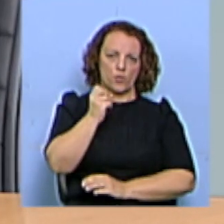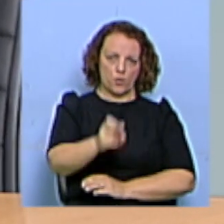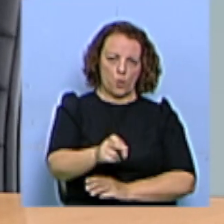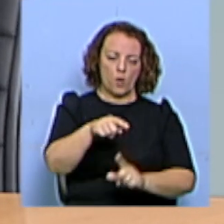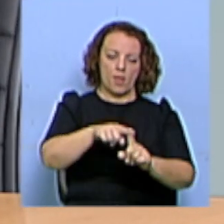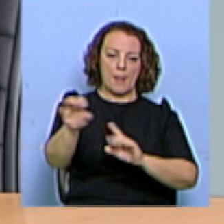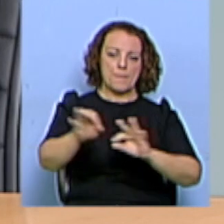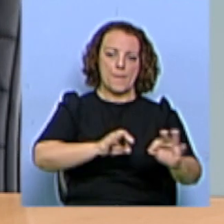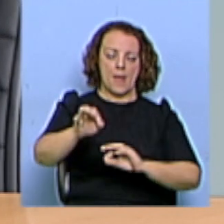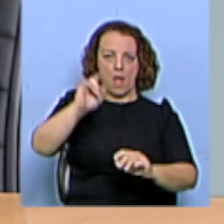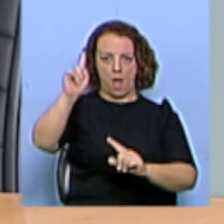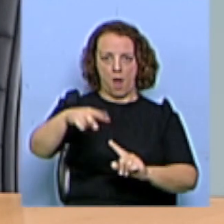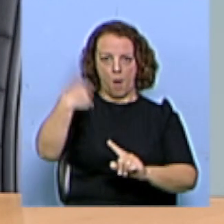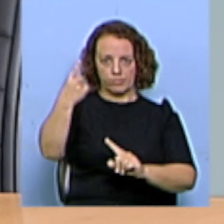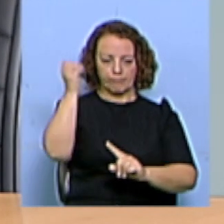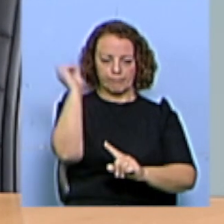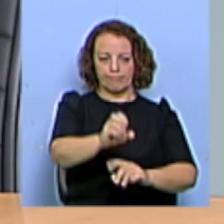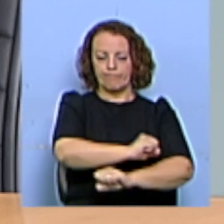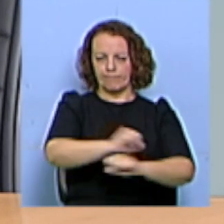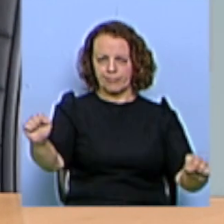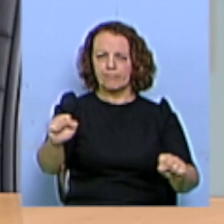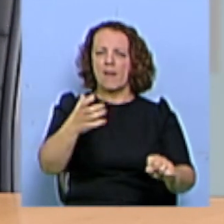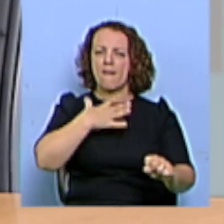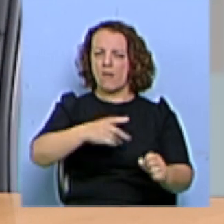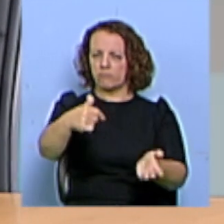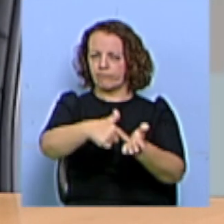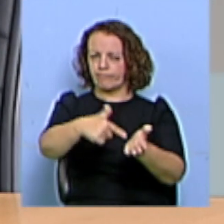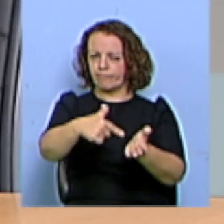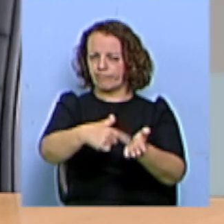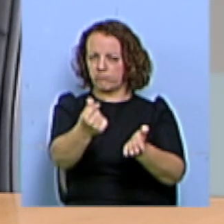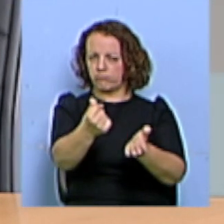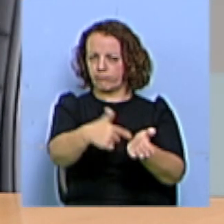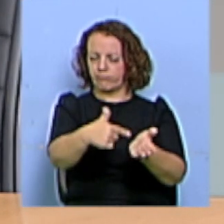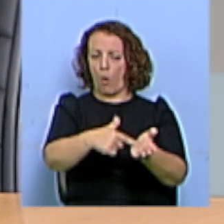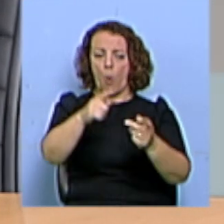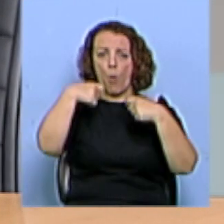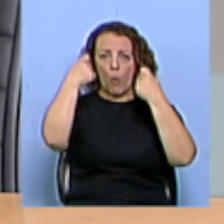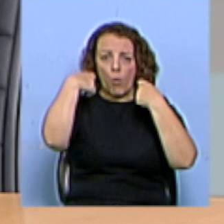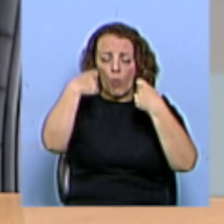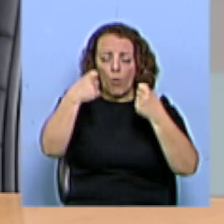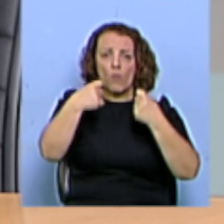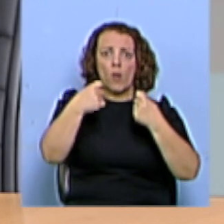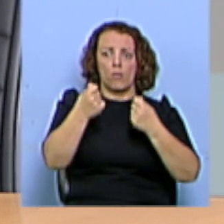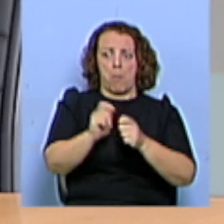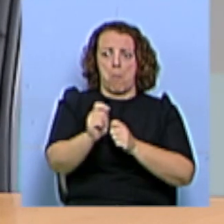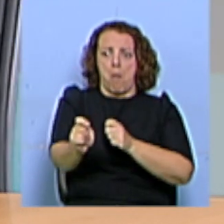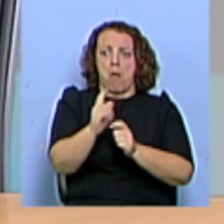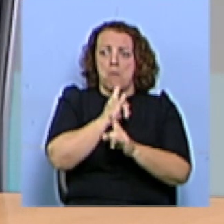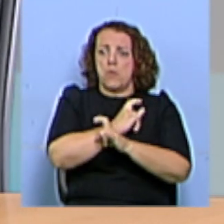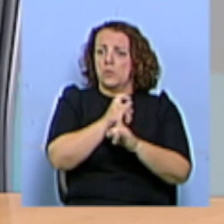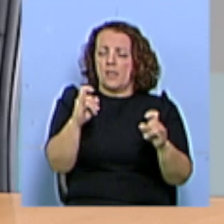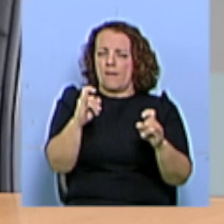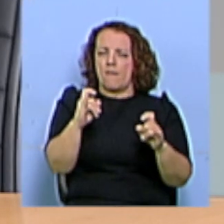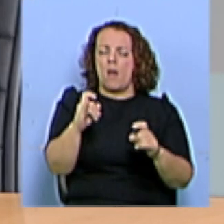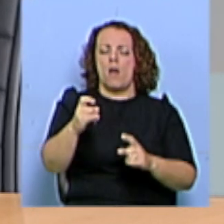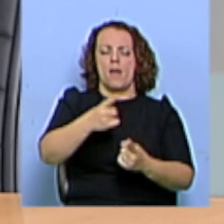explodir, exigindo resgates que eram impossíveis aos frades e aos cristãos da Terra Santa pagar. Então o que é que os